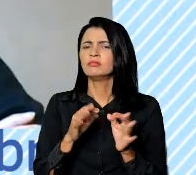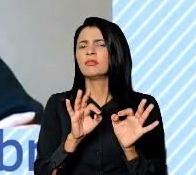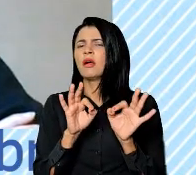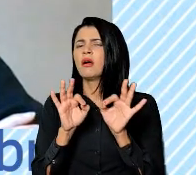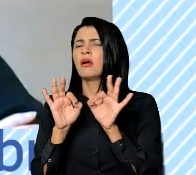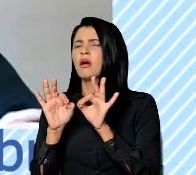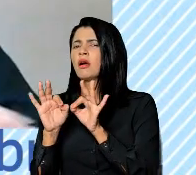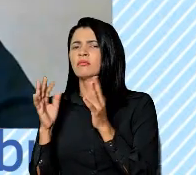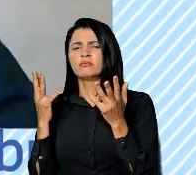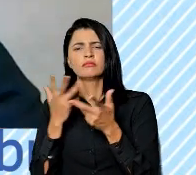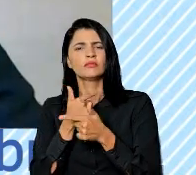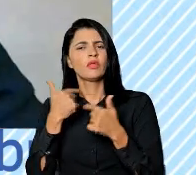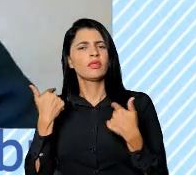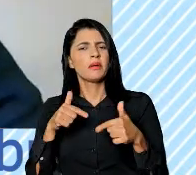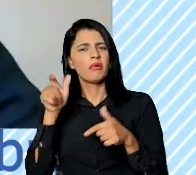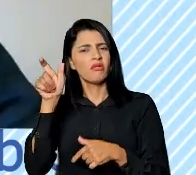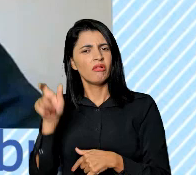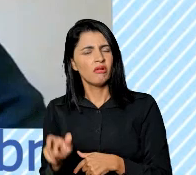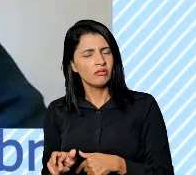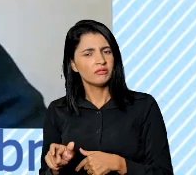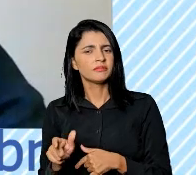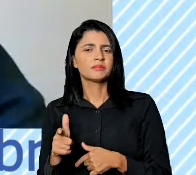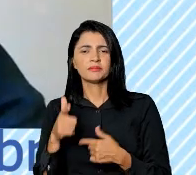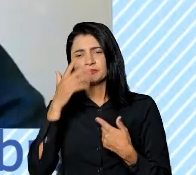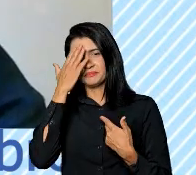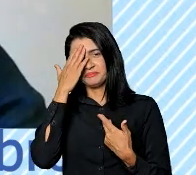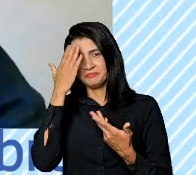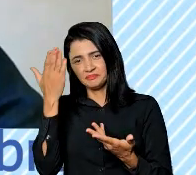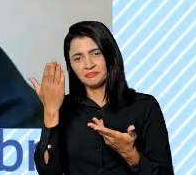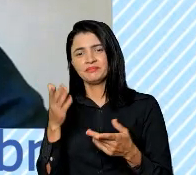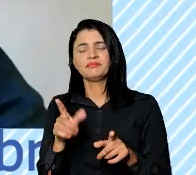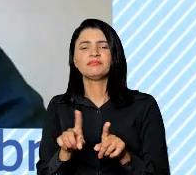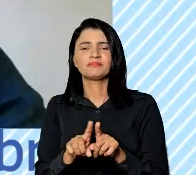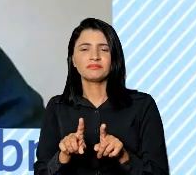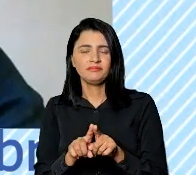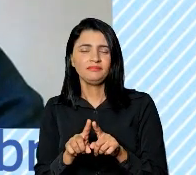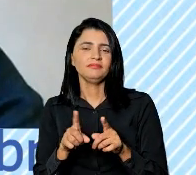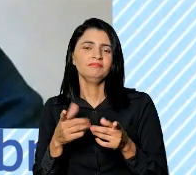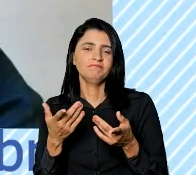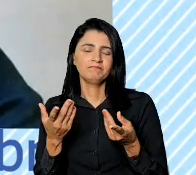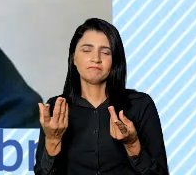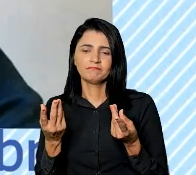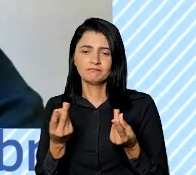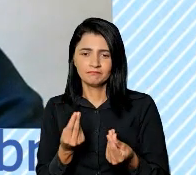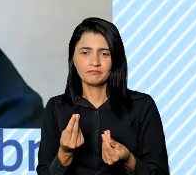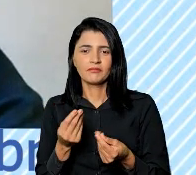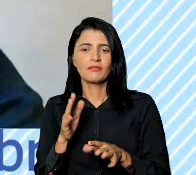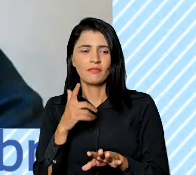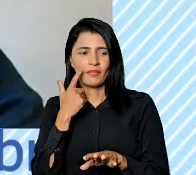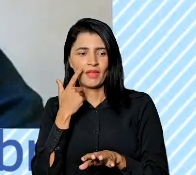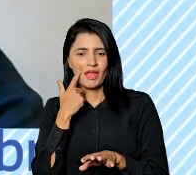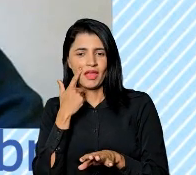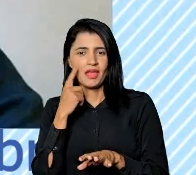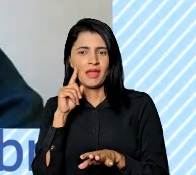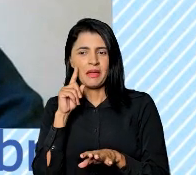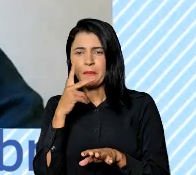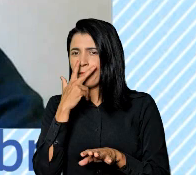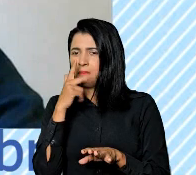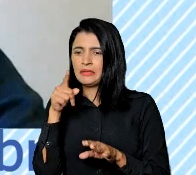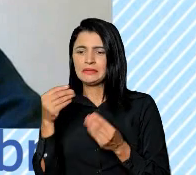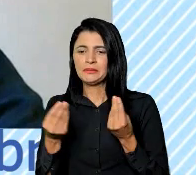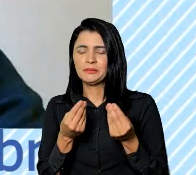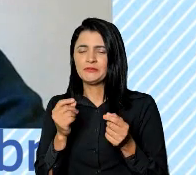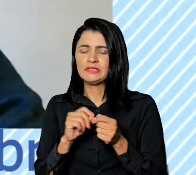desembargadora Terezinha desde então. Agradeço também deixa eu só fechar aqui, que está entrando, não sei como